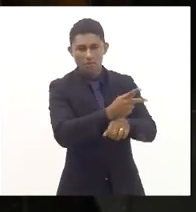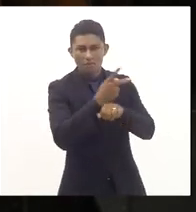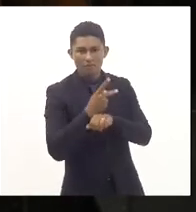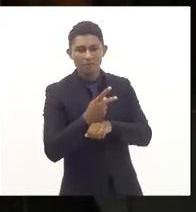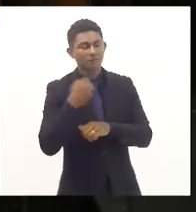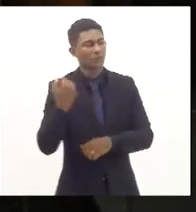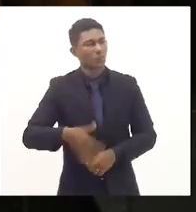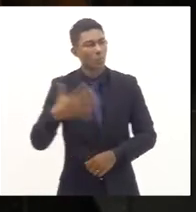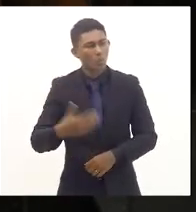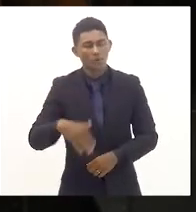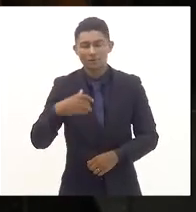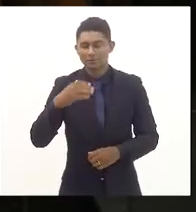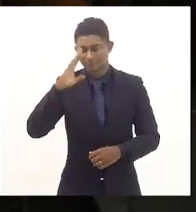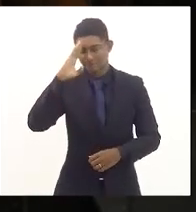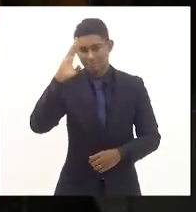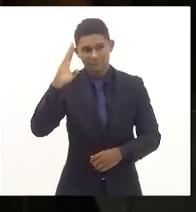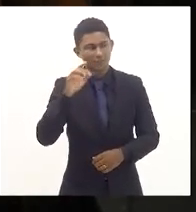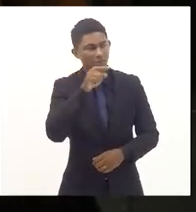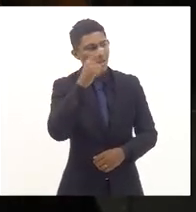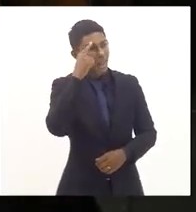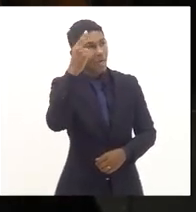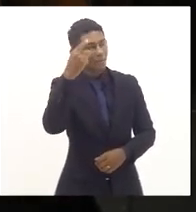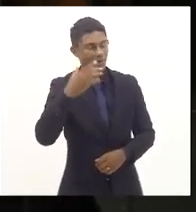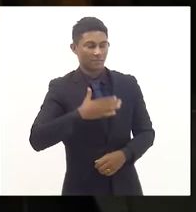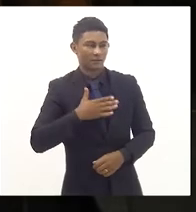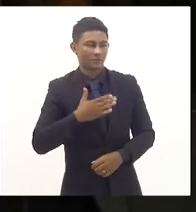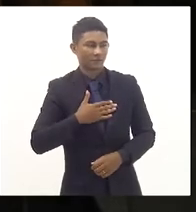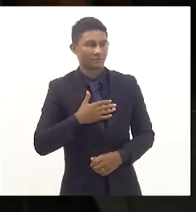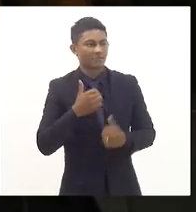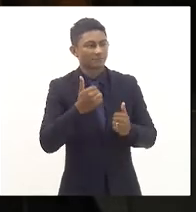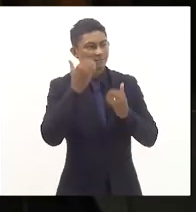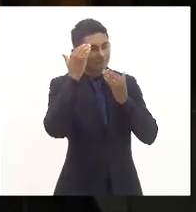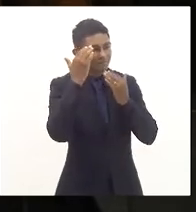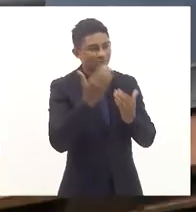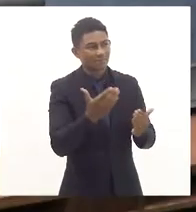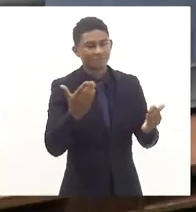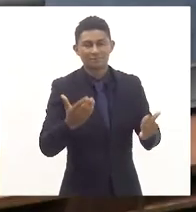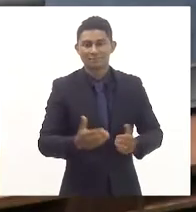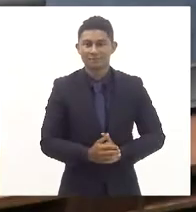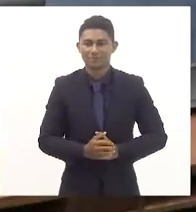a maior comenda que eu posso receber o Dr